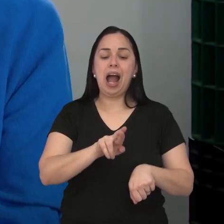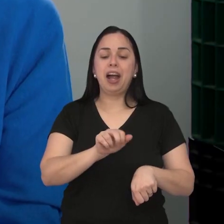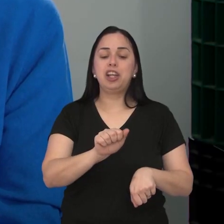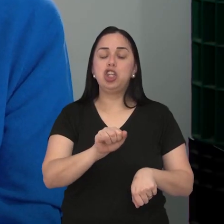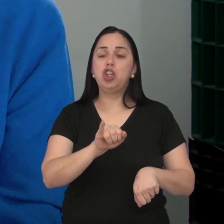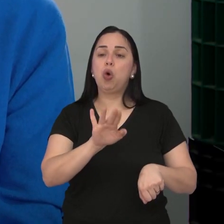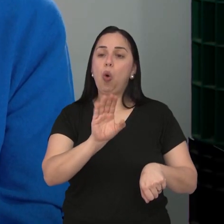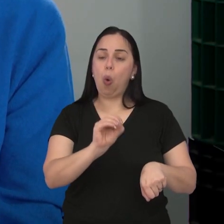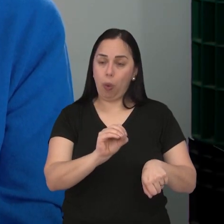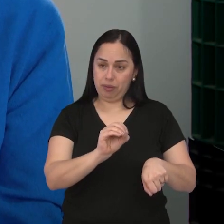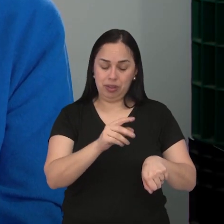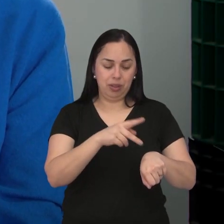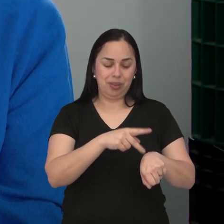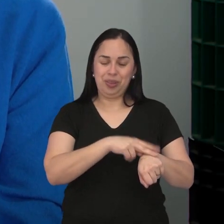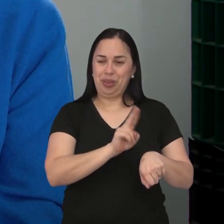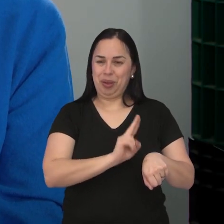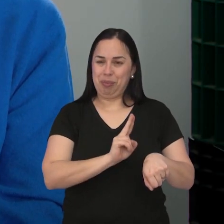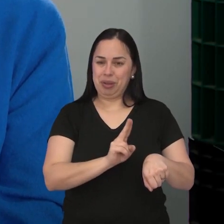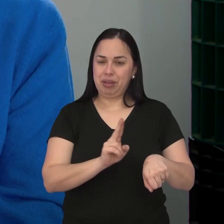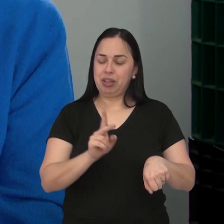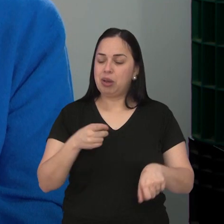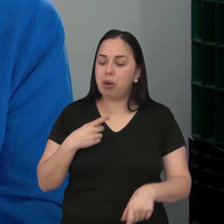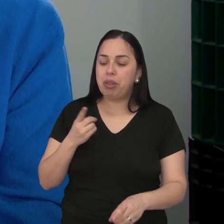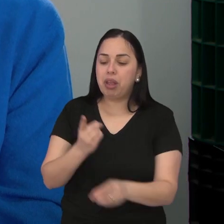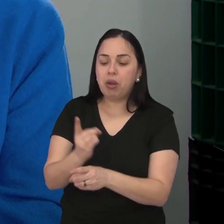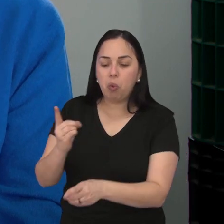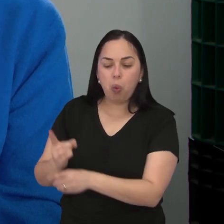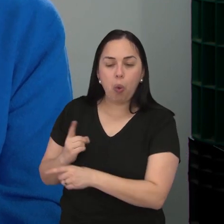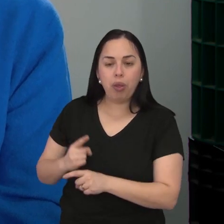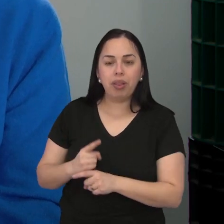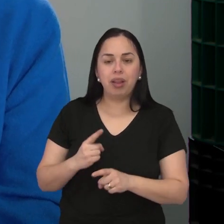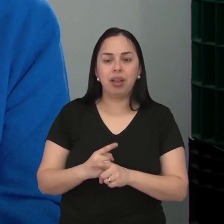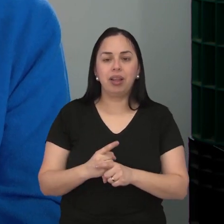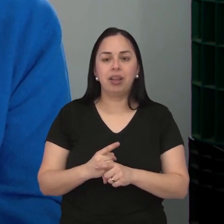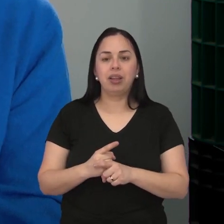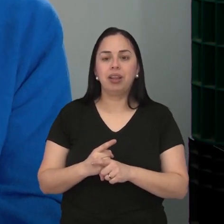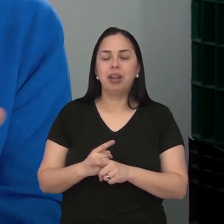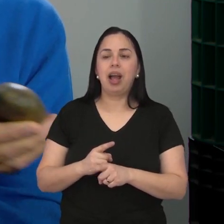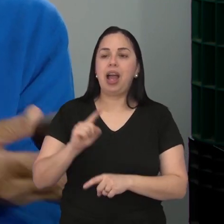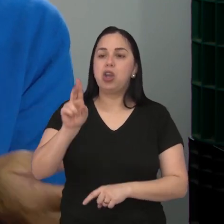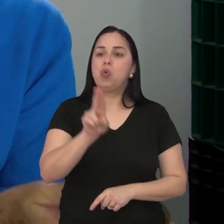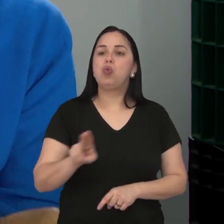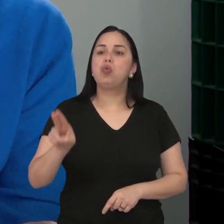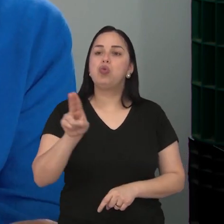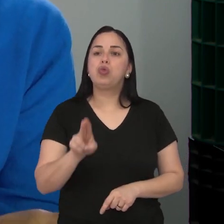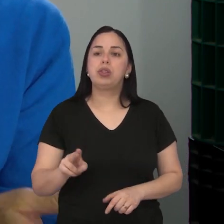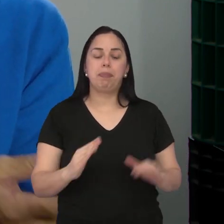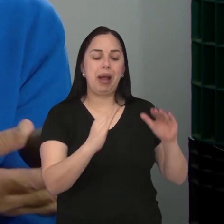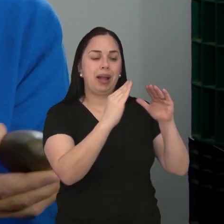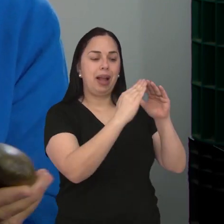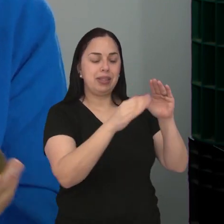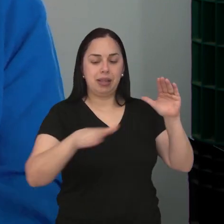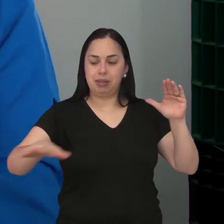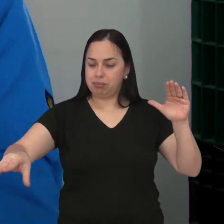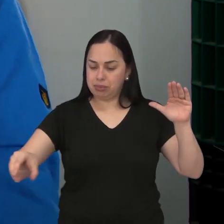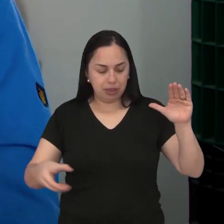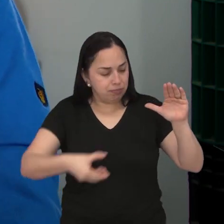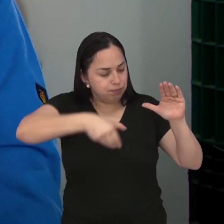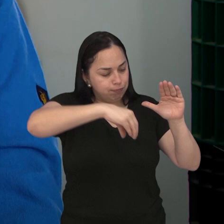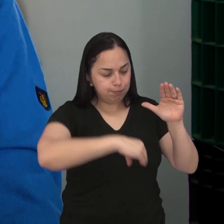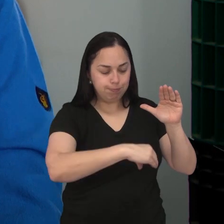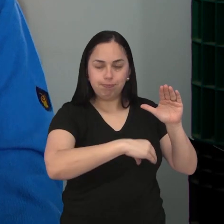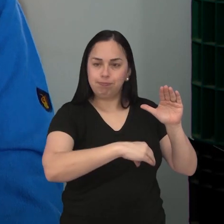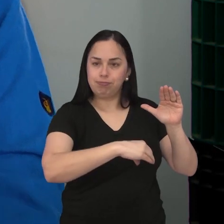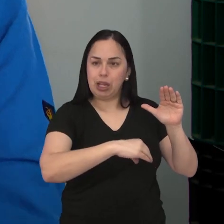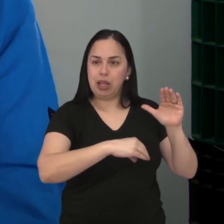raio. E quando encontra na lavoura, alguns colocam para calçar a porta. Outros falam que isso aqui